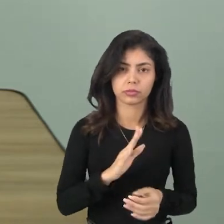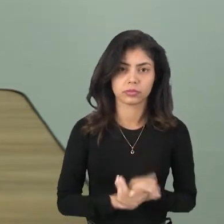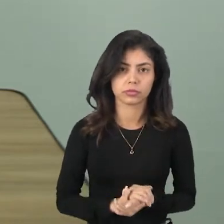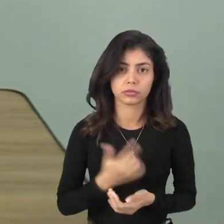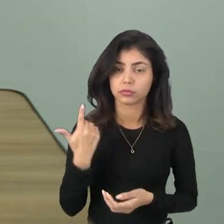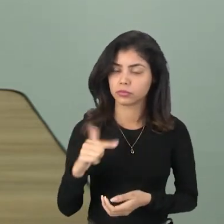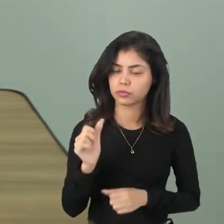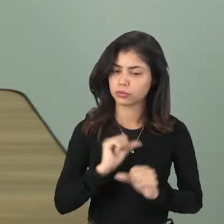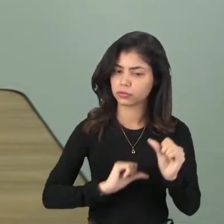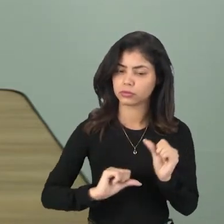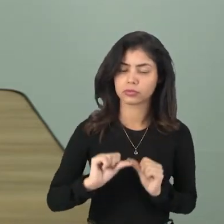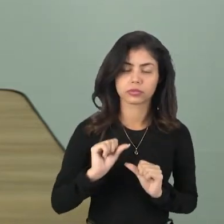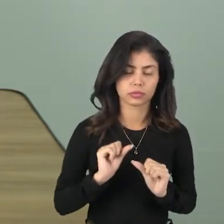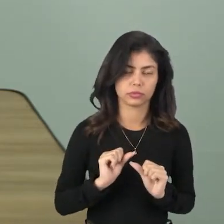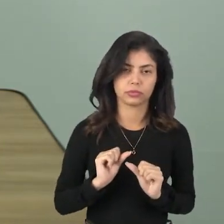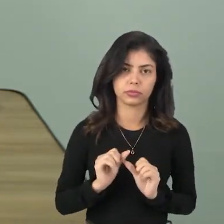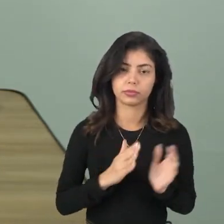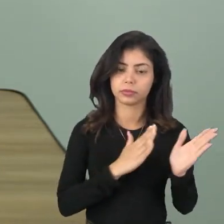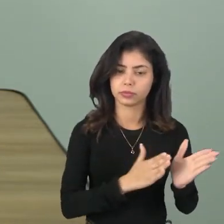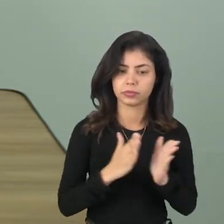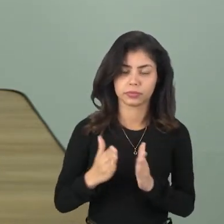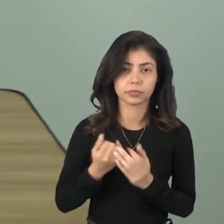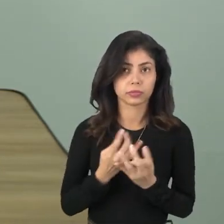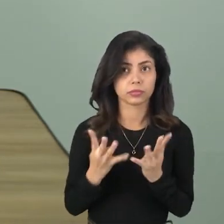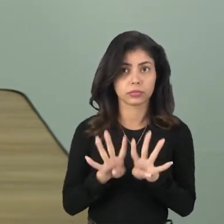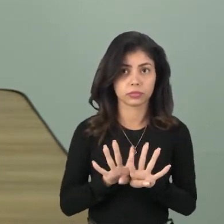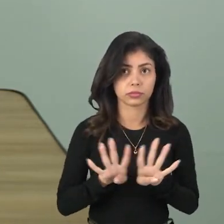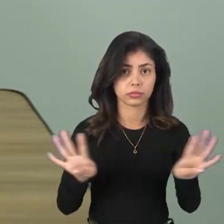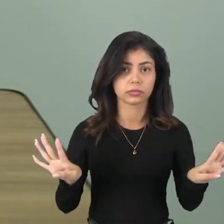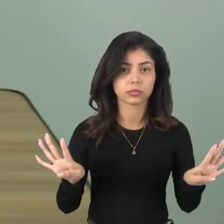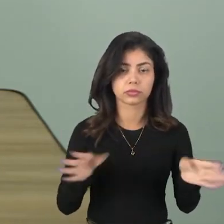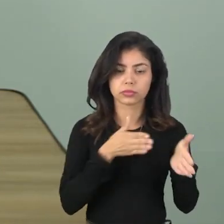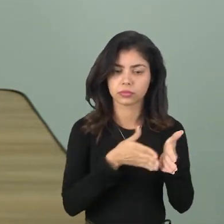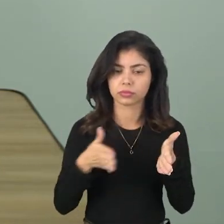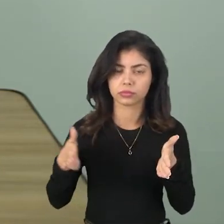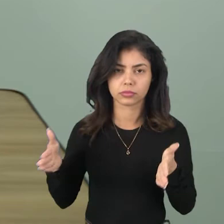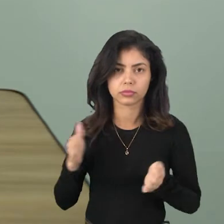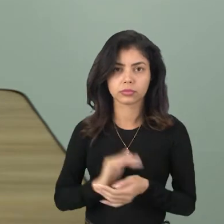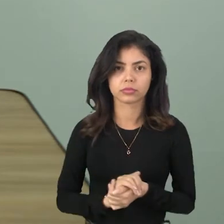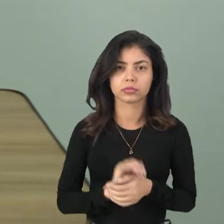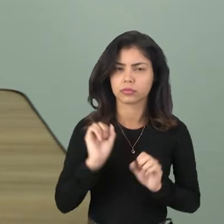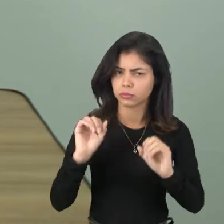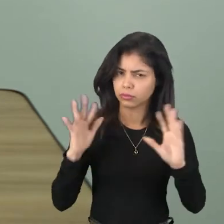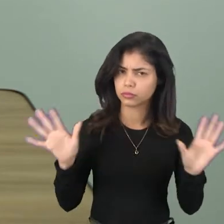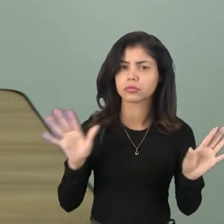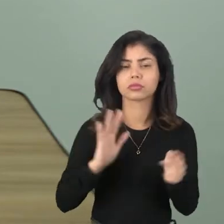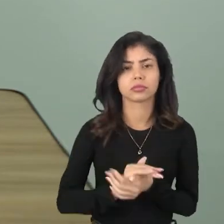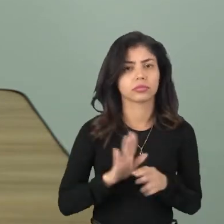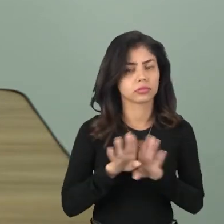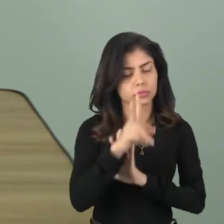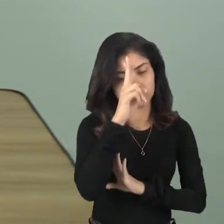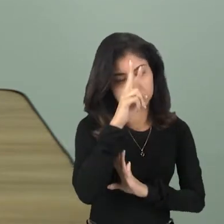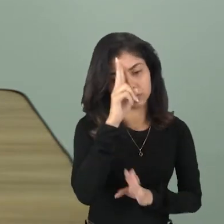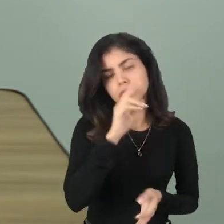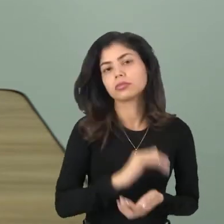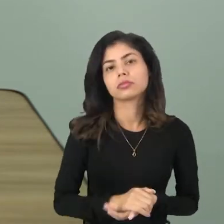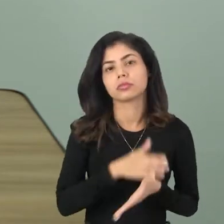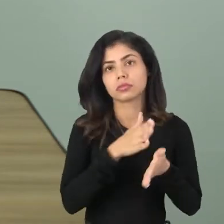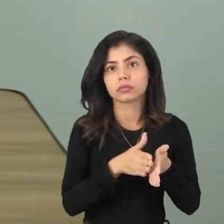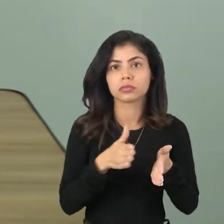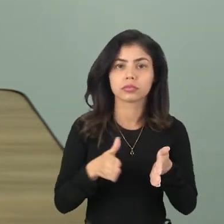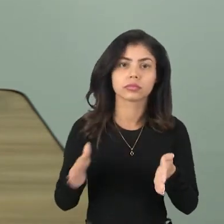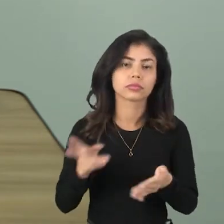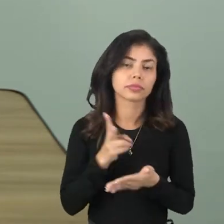são né não vai alterar a ordem das parcelas né eu tenho que lembrar que eu tenho que pôr